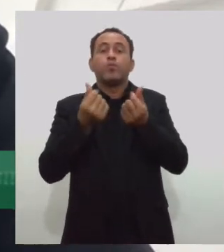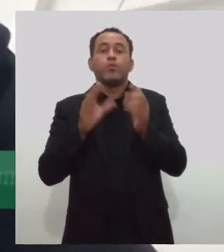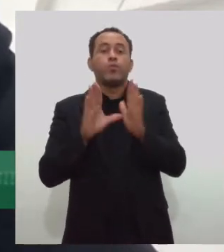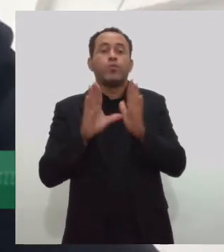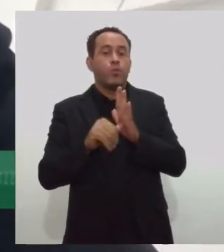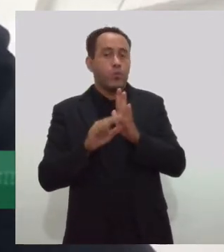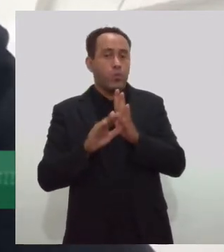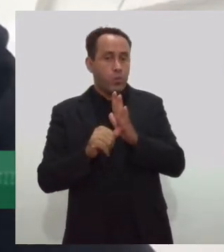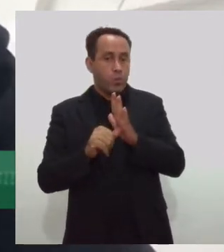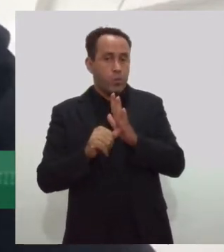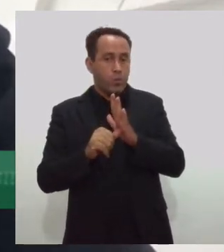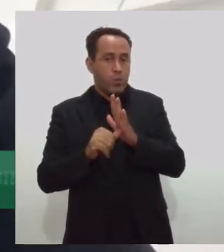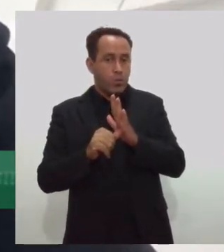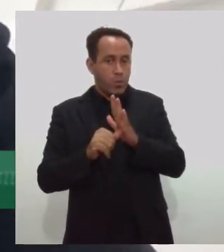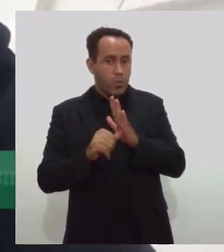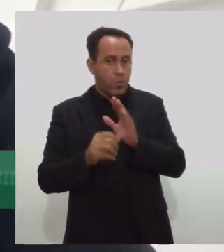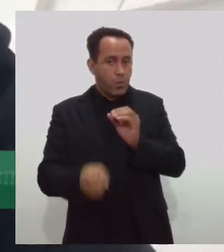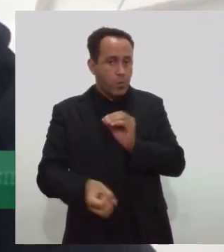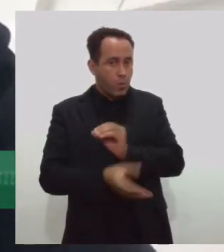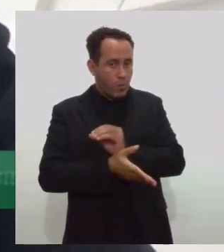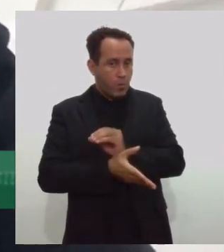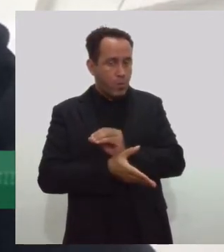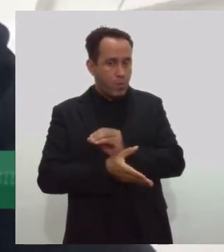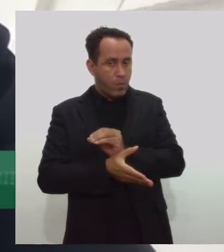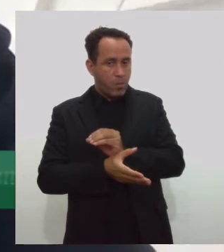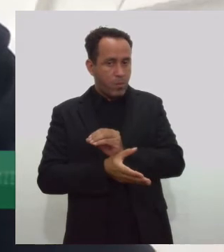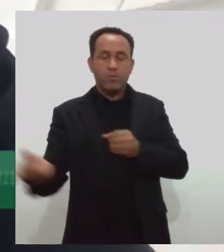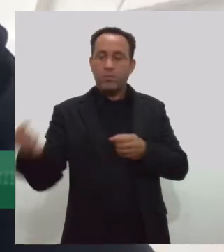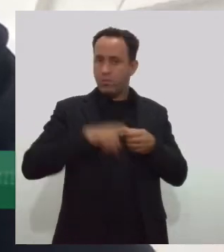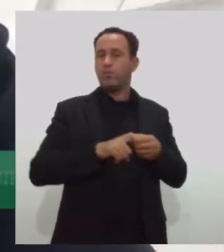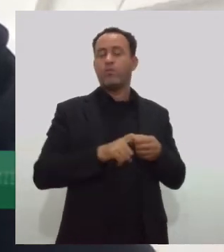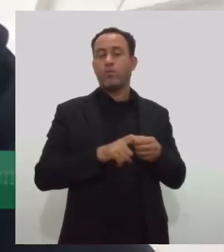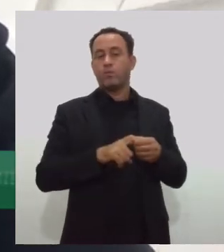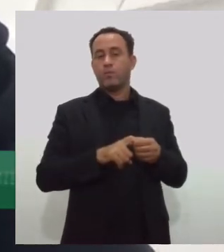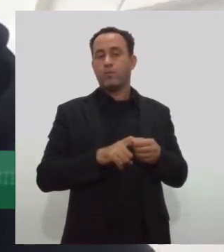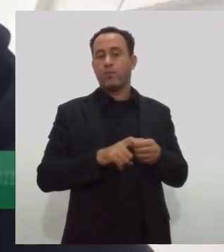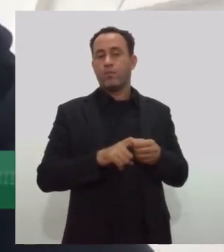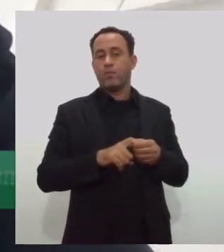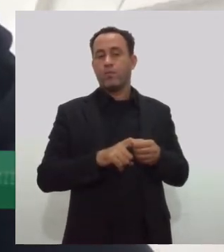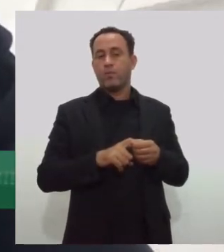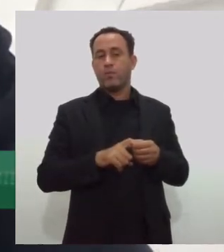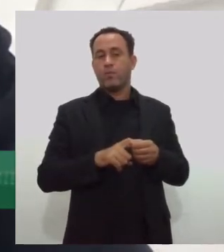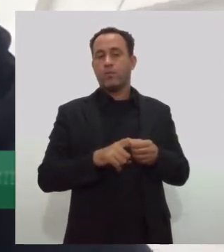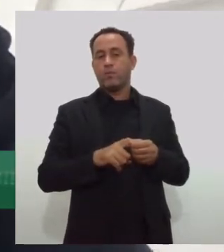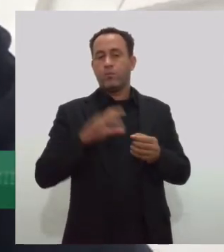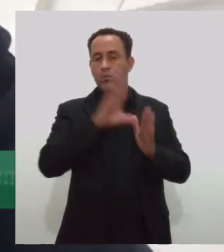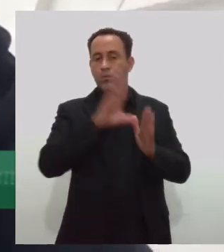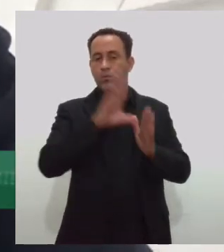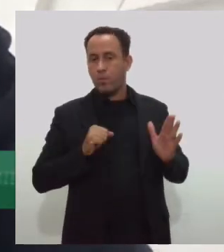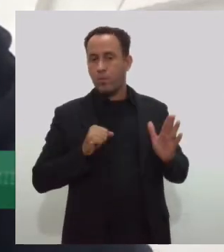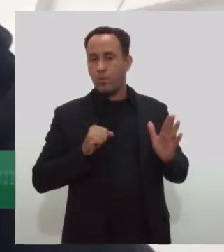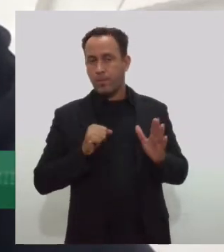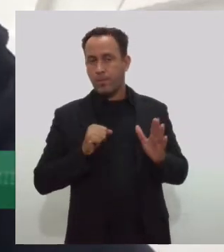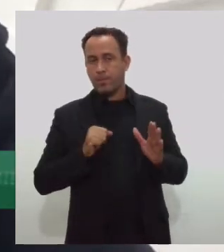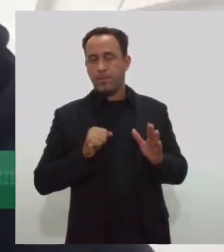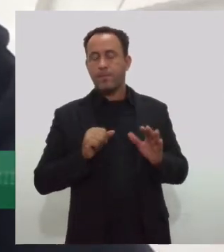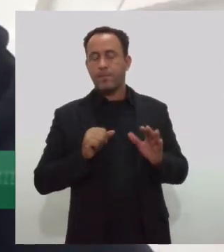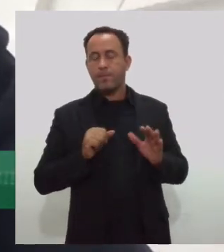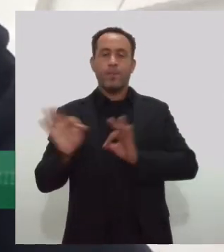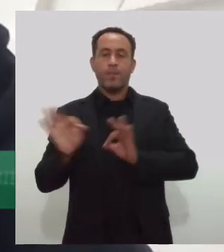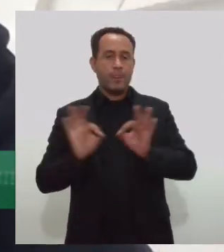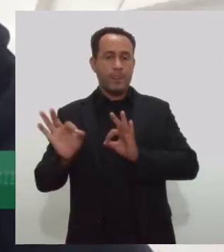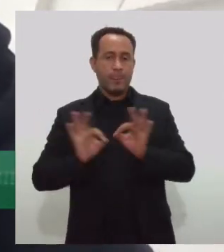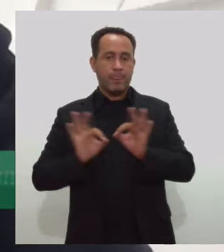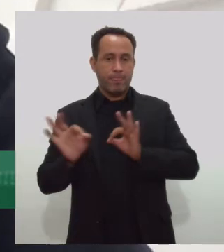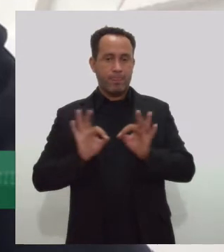dinheiro roubado, dizendo bem abertamente, né? Isso é importantíssimo. A lei de improbidade prevê mecanismos,